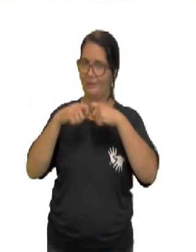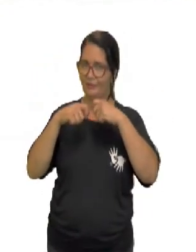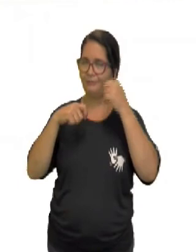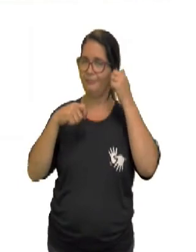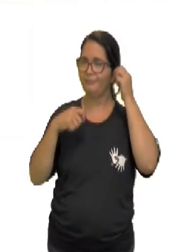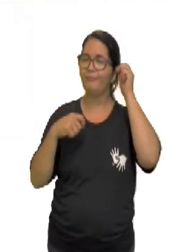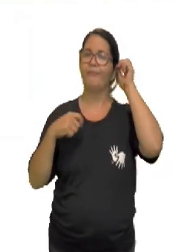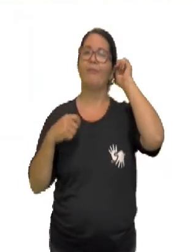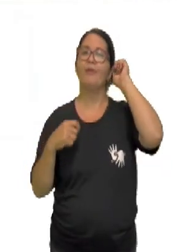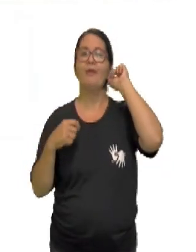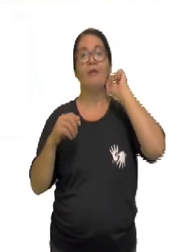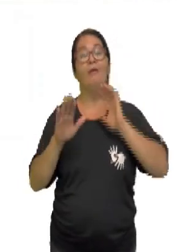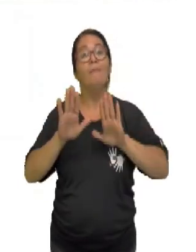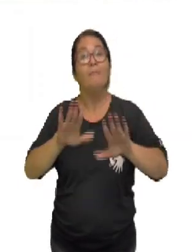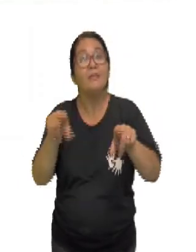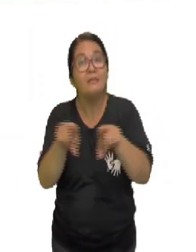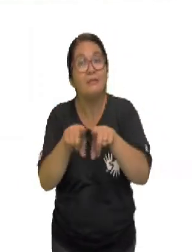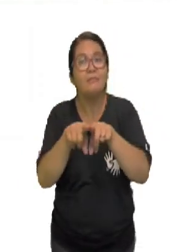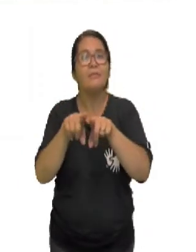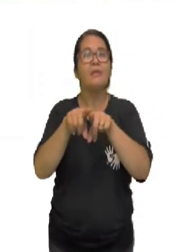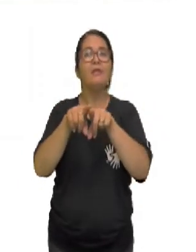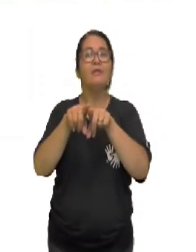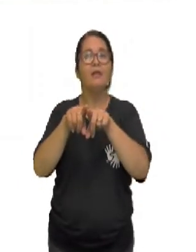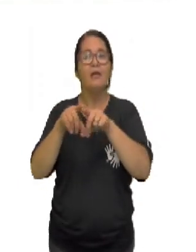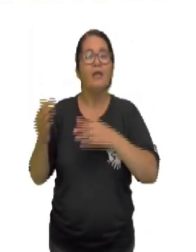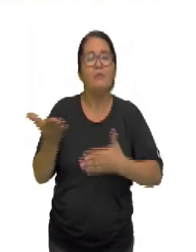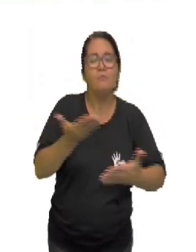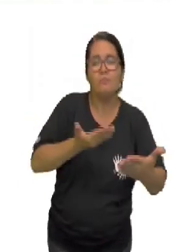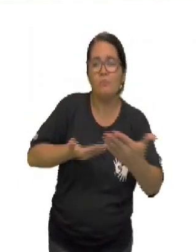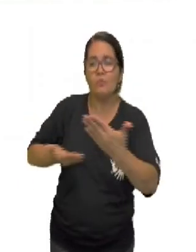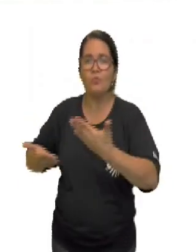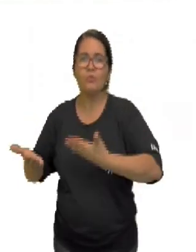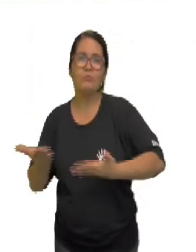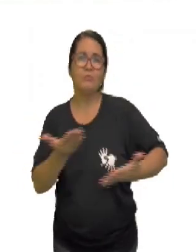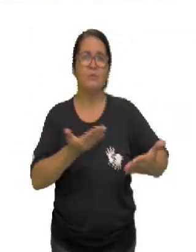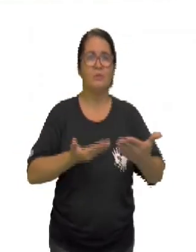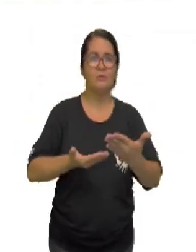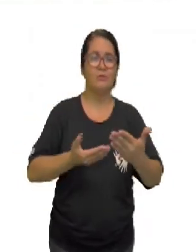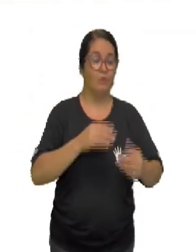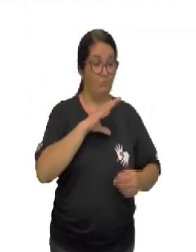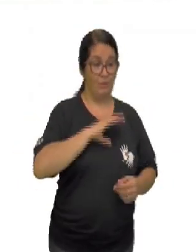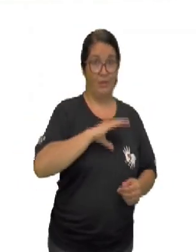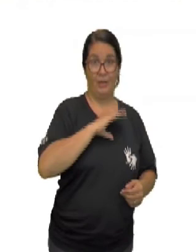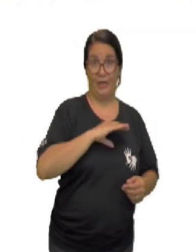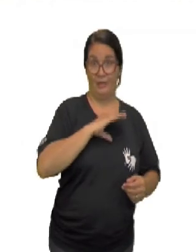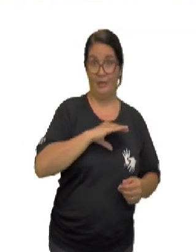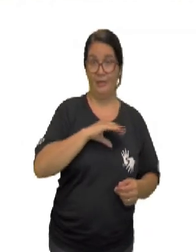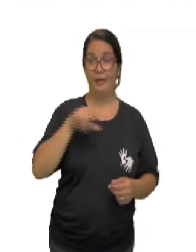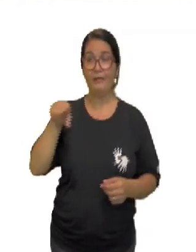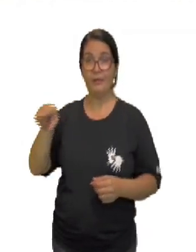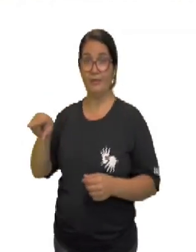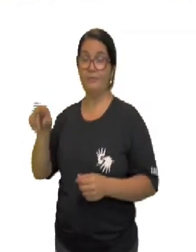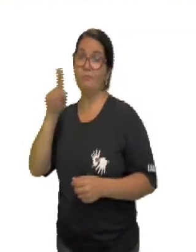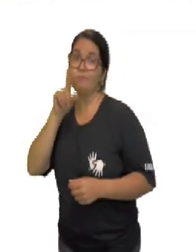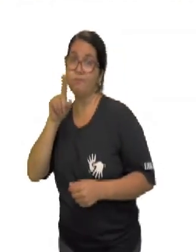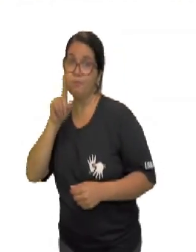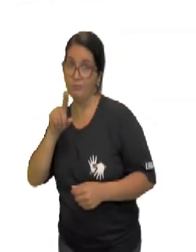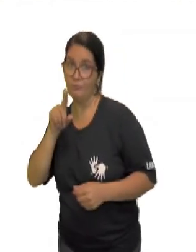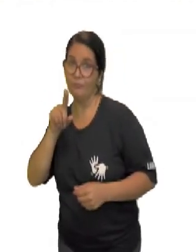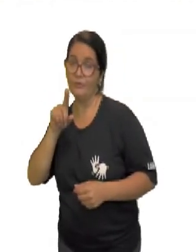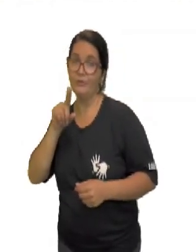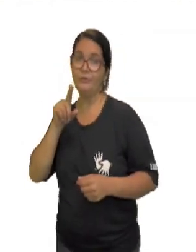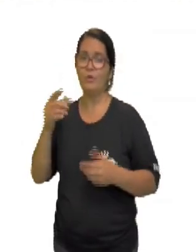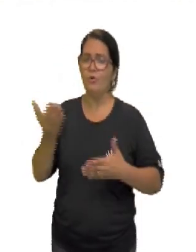trocas. Nós não podemos esquecer isso. Os Estados Unidos também compram